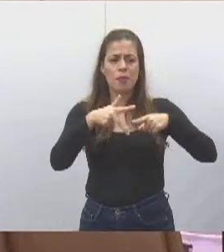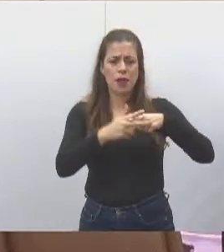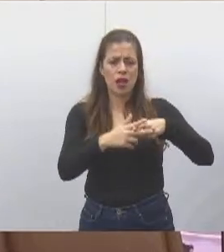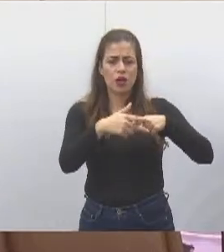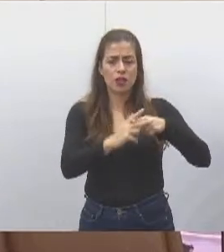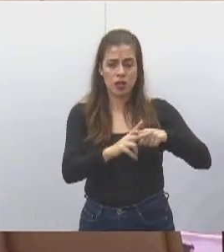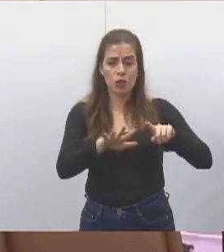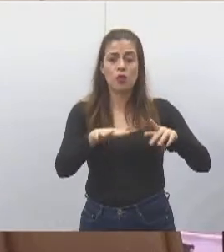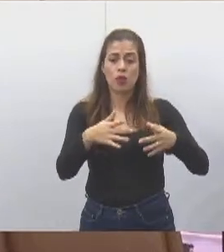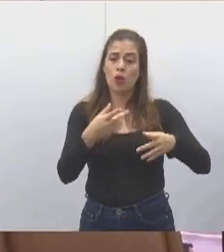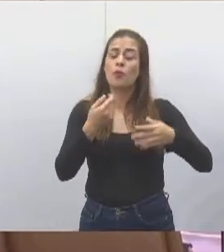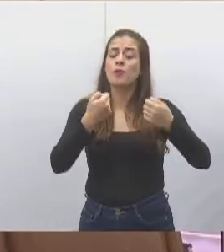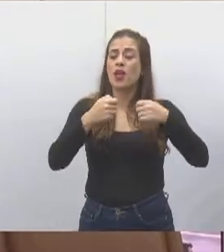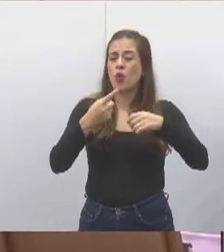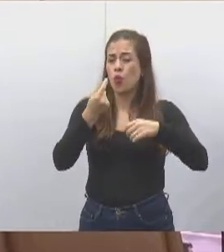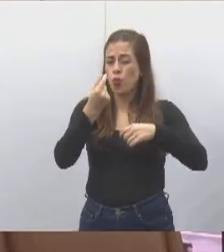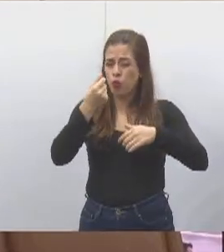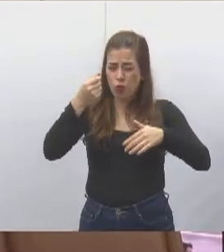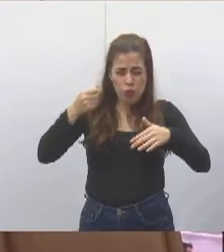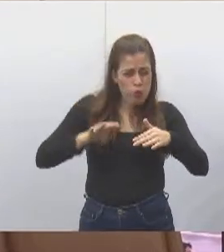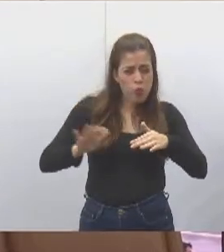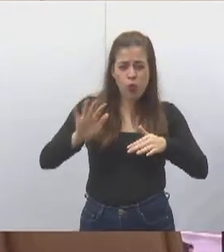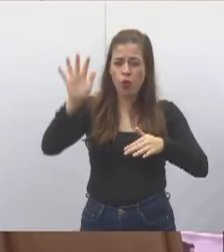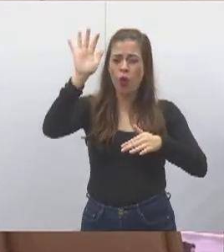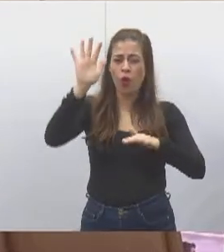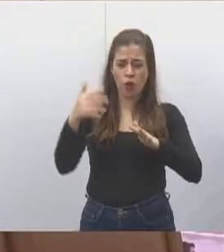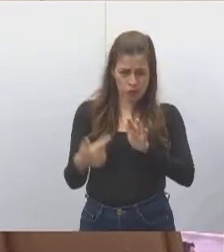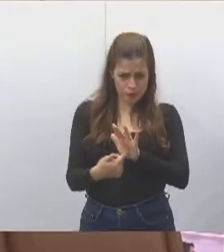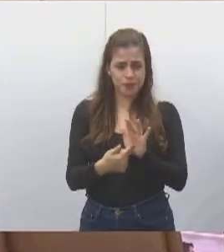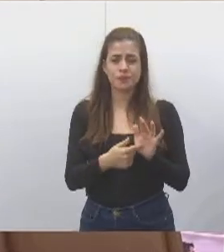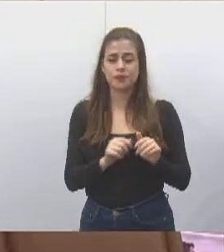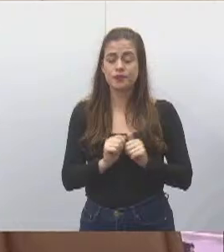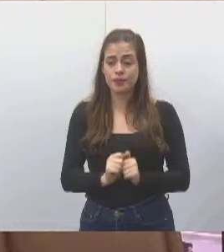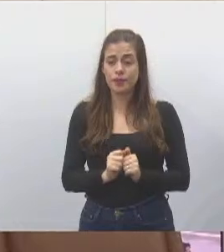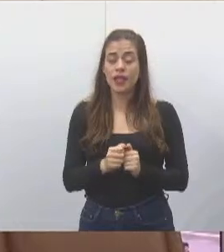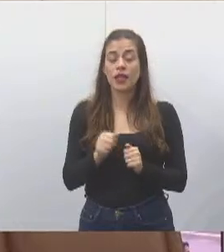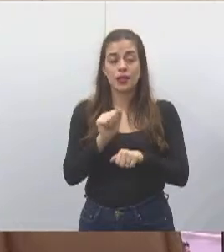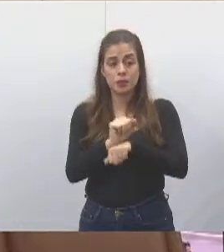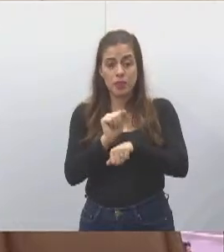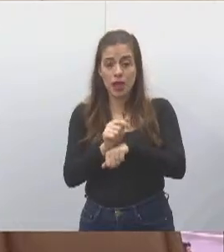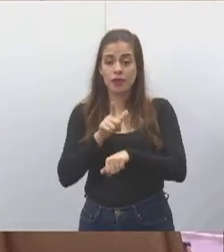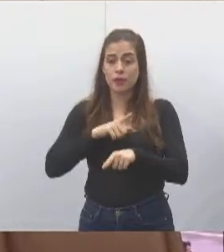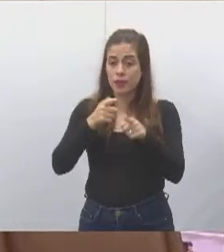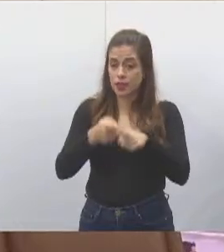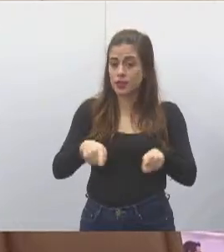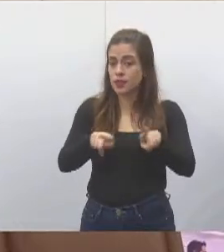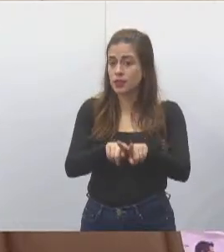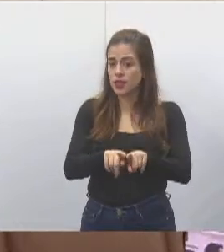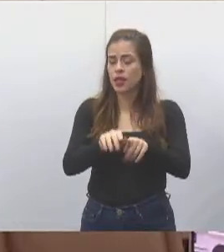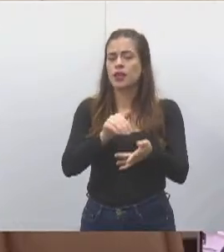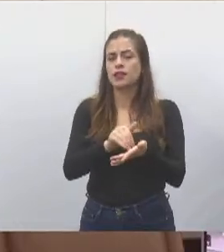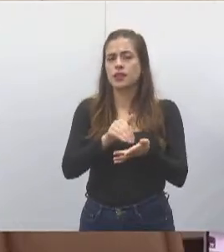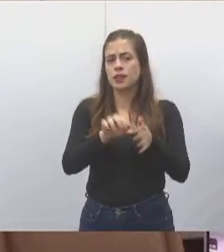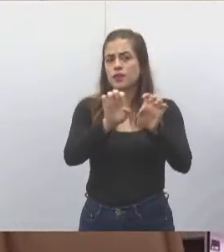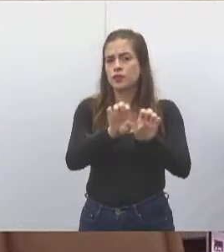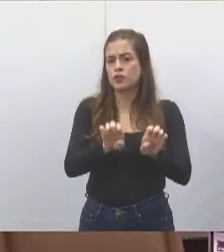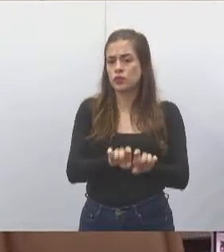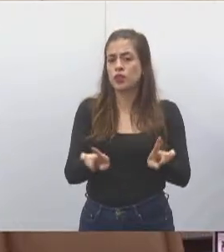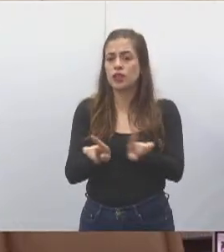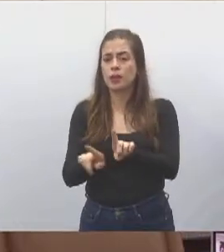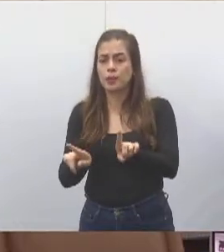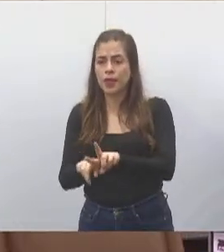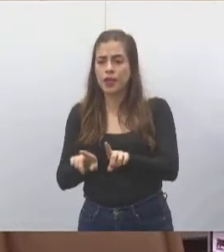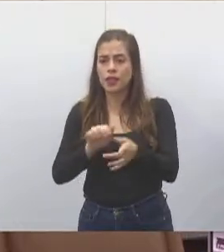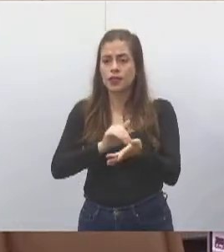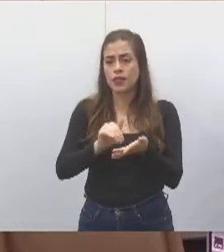isso consome um recurso muito grande. Espero que tenha parcerias, não só com a Secretaria de Infraestrutura, mas também